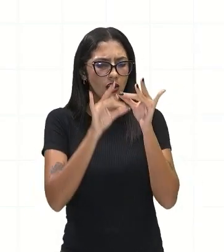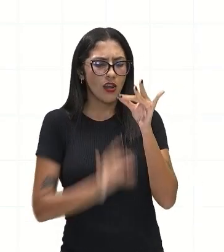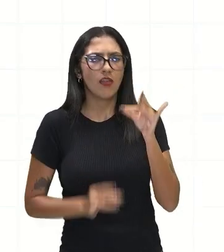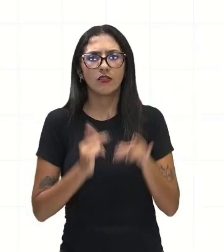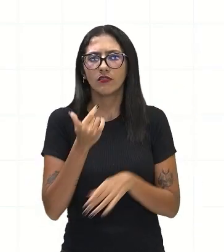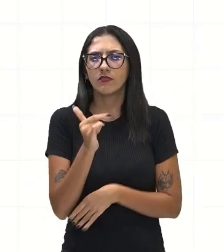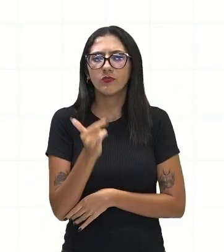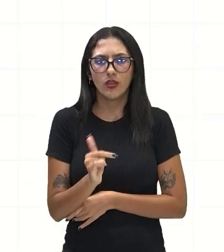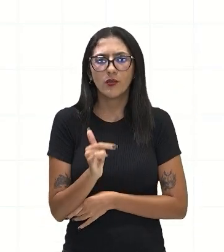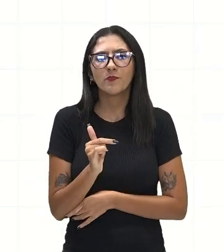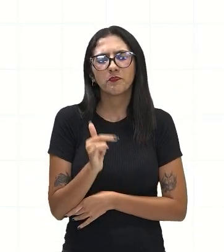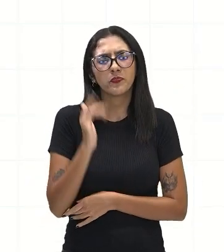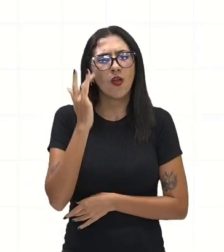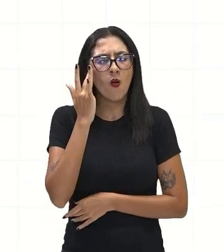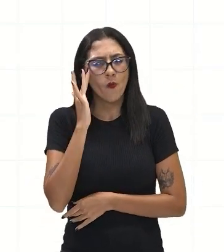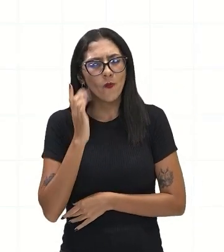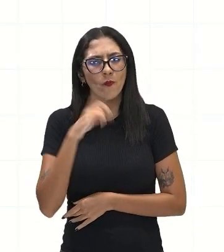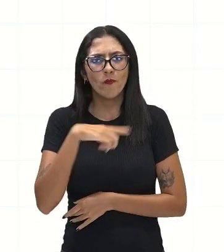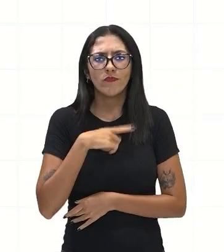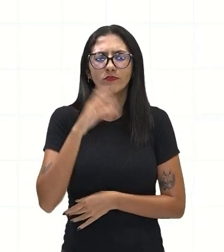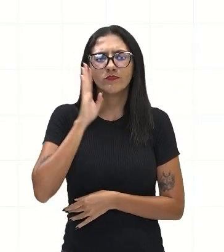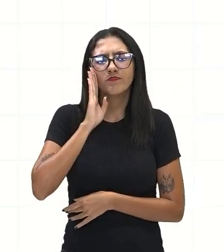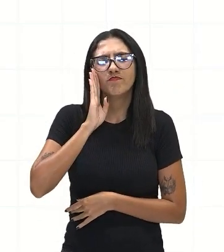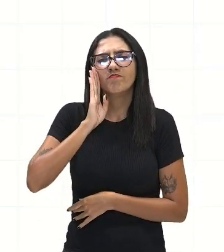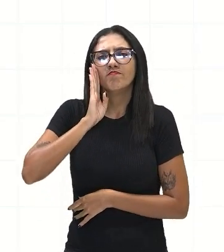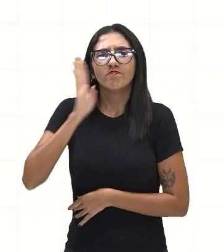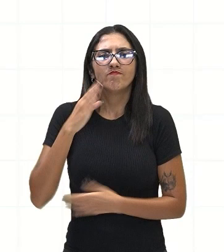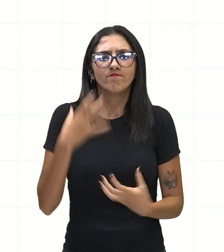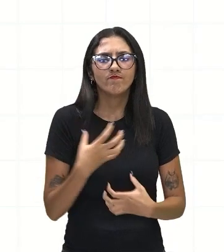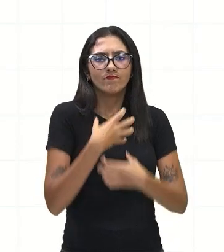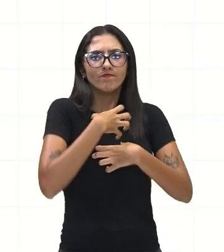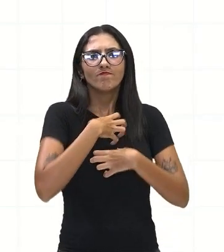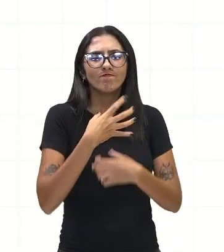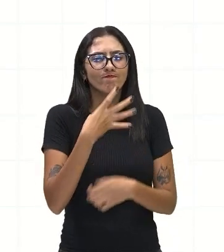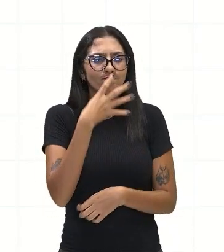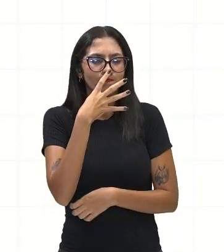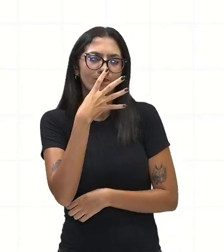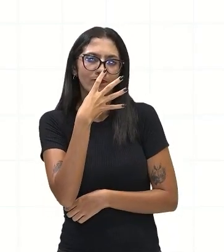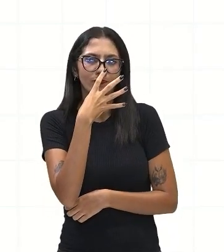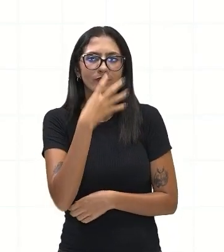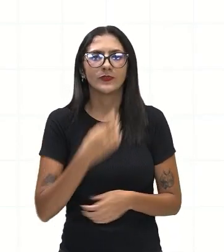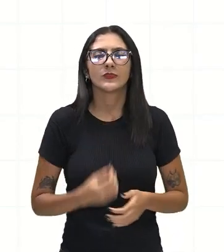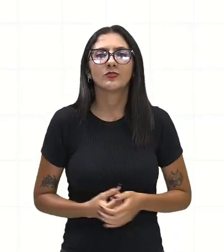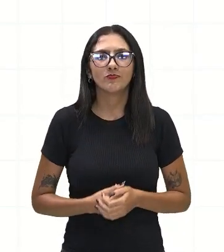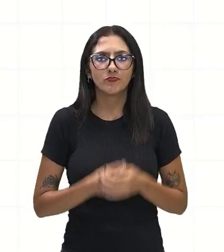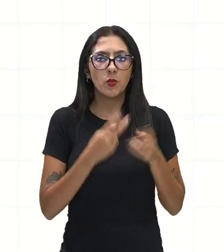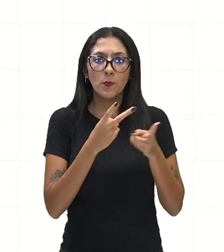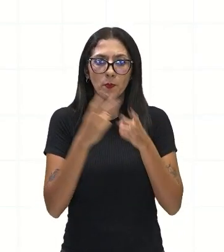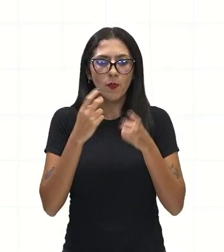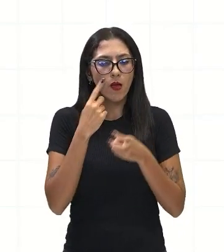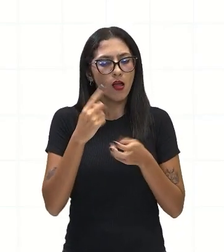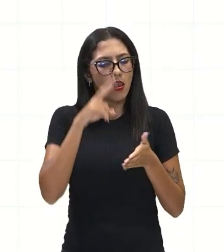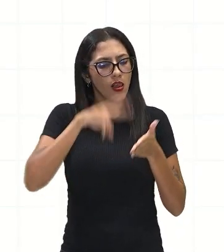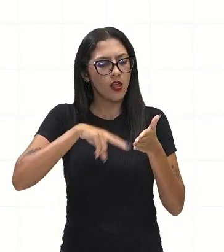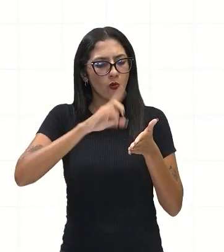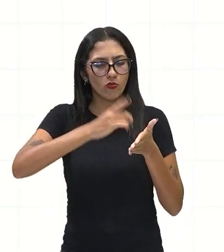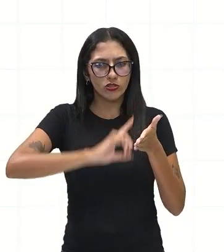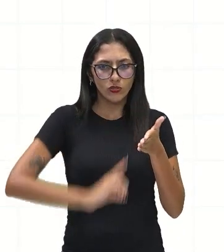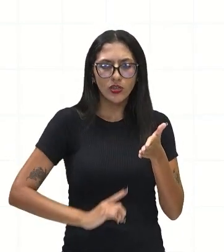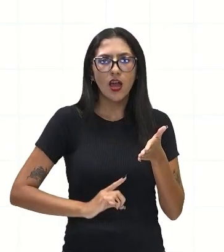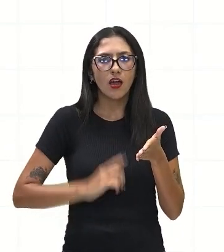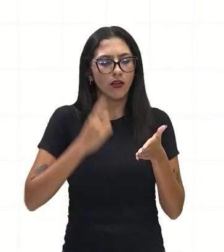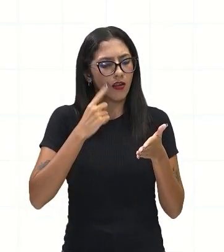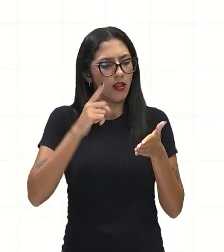acho que esse era o seu principal encanto para mim. Descobri o dicionário, uma das invenções